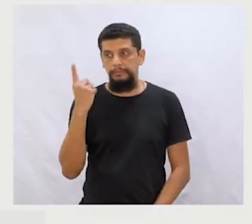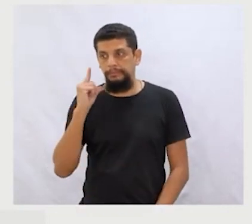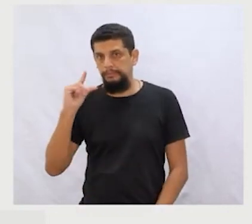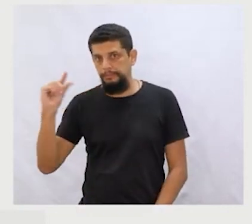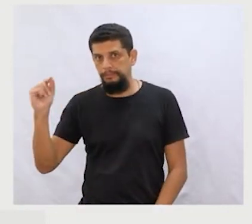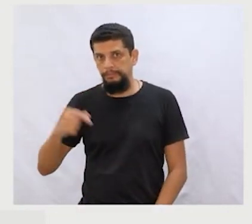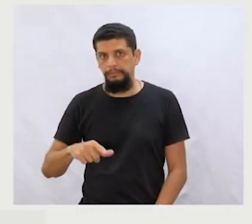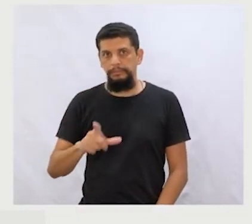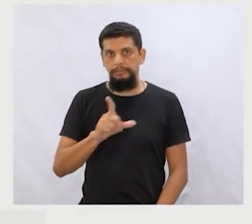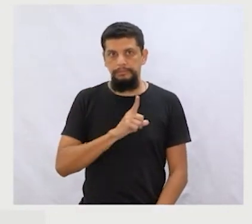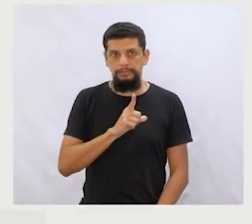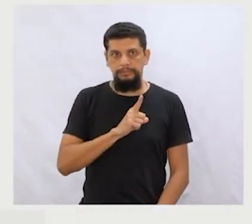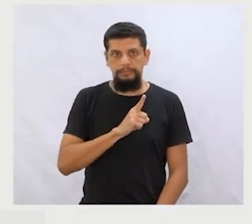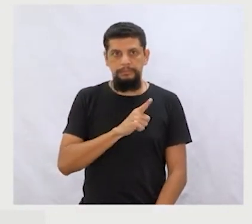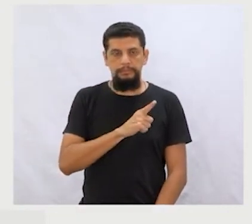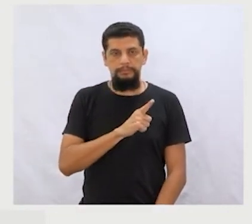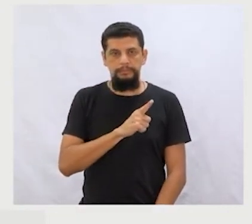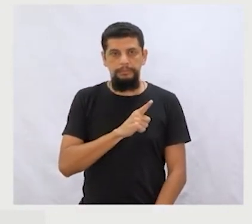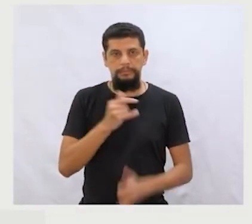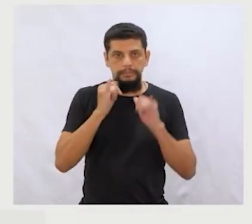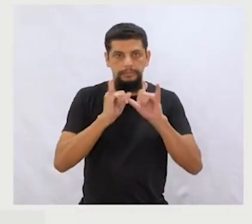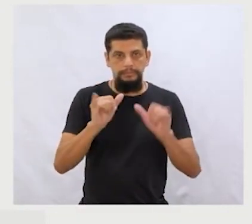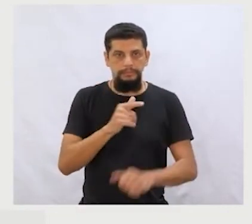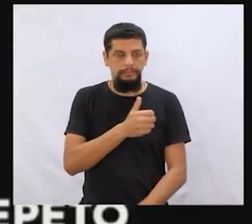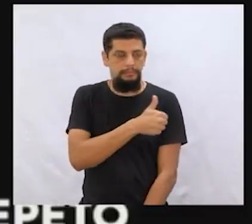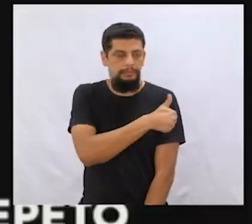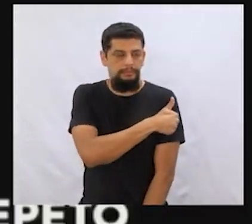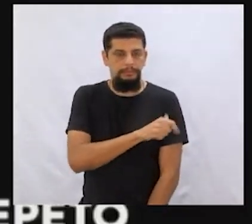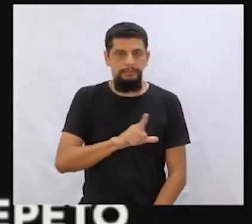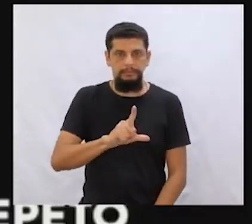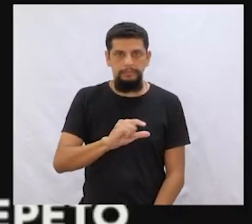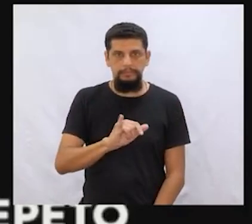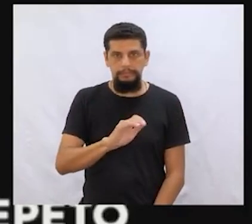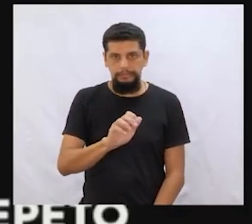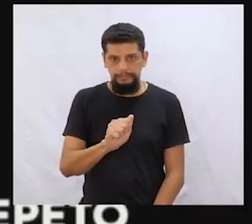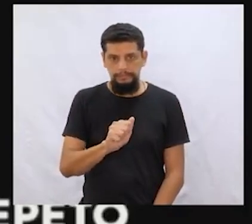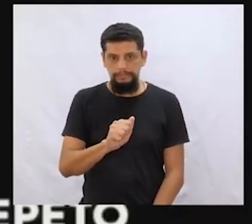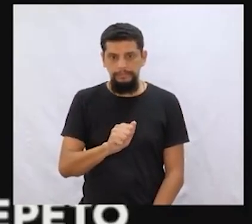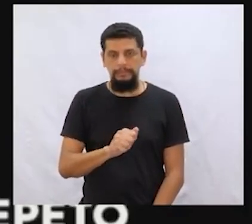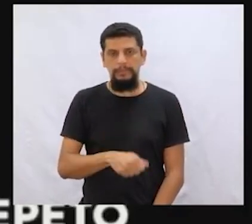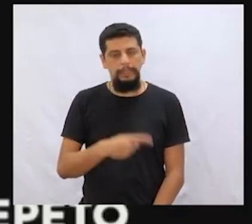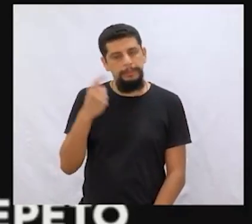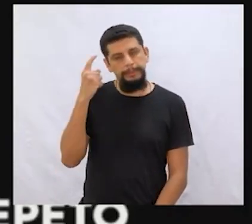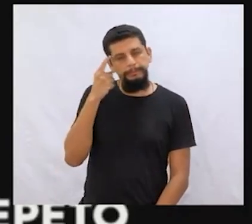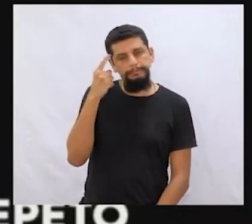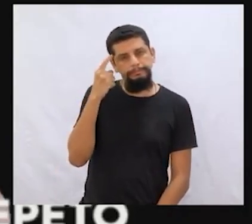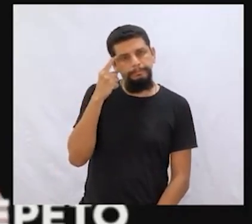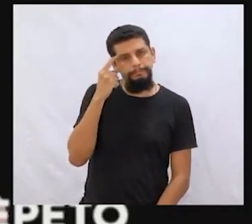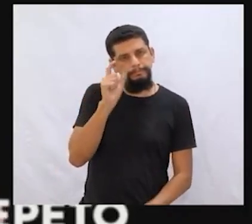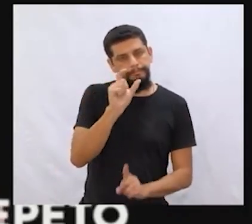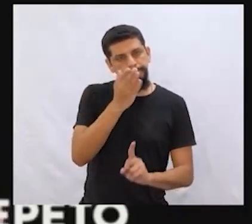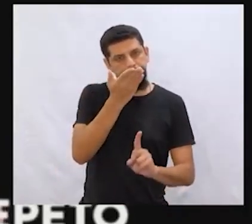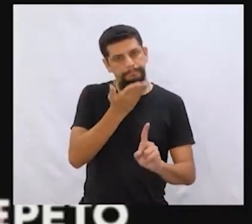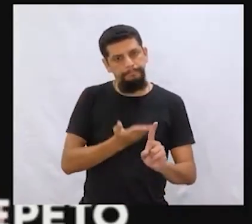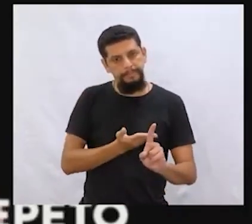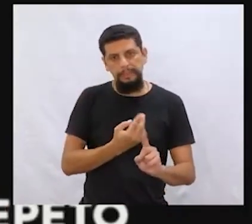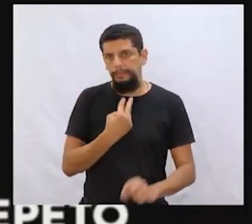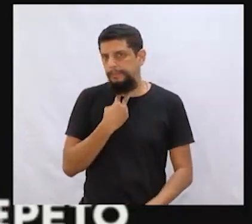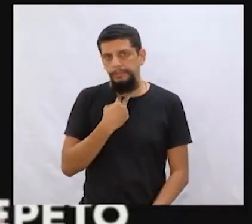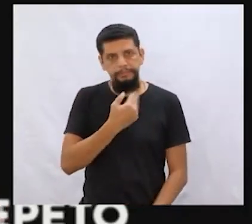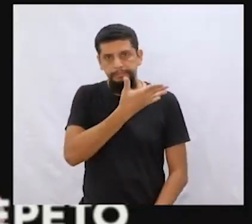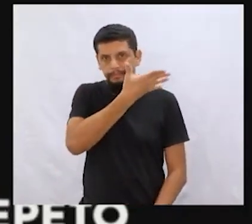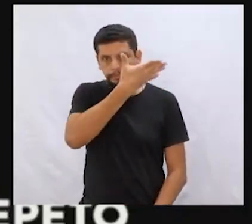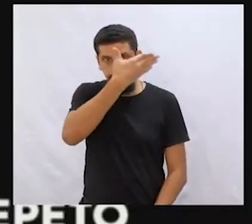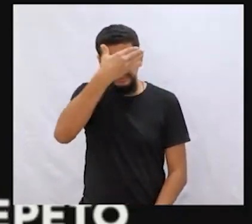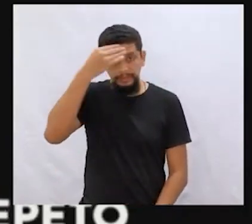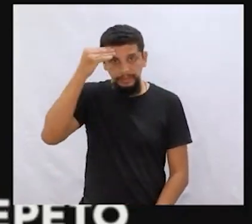nos despedirmos, nós temos um recado da Lia. Vamos ver? Olha ali, a Lia está pensando que